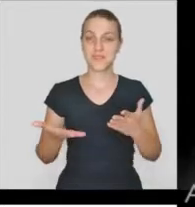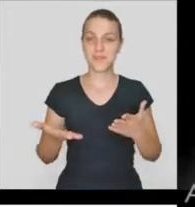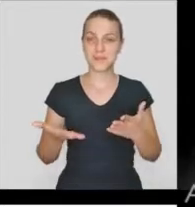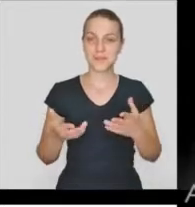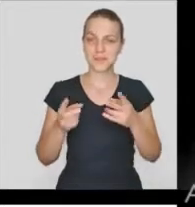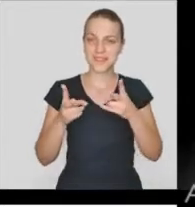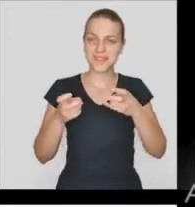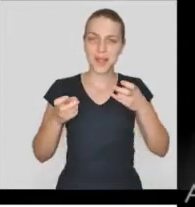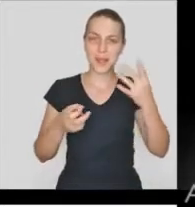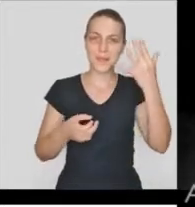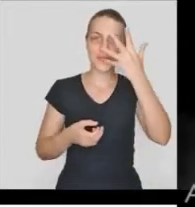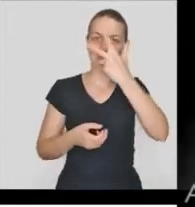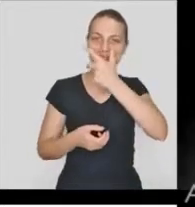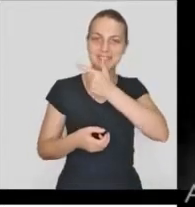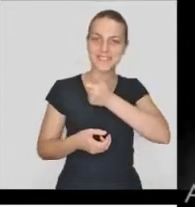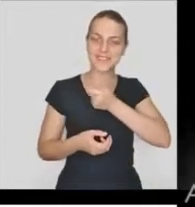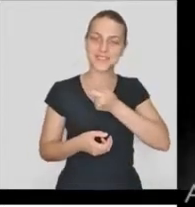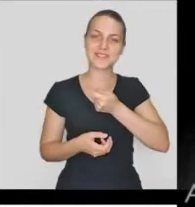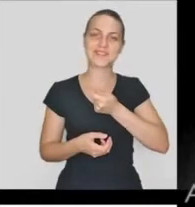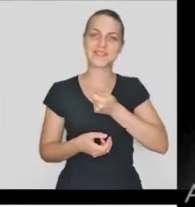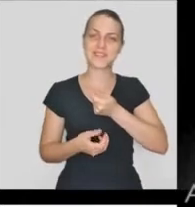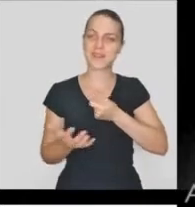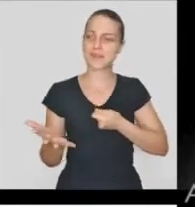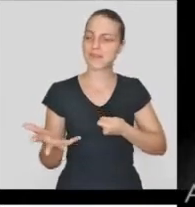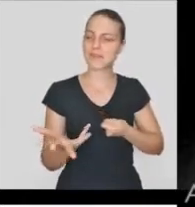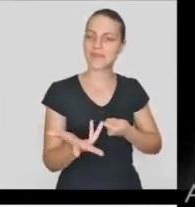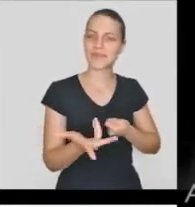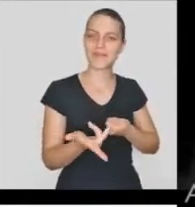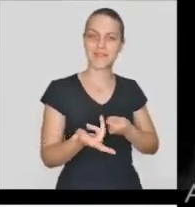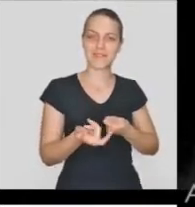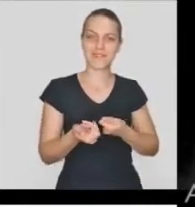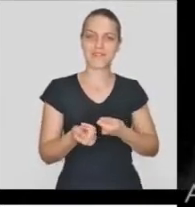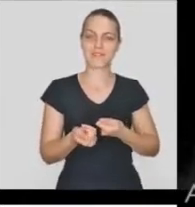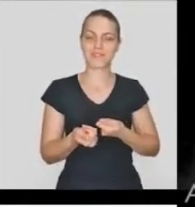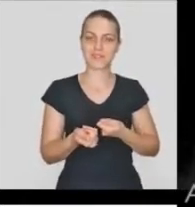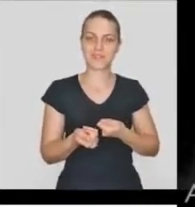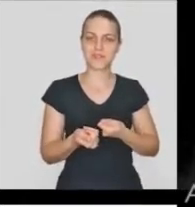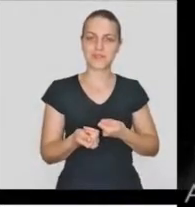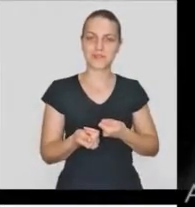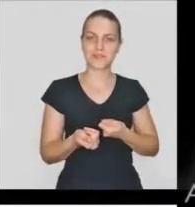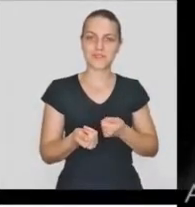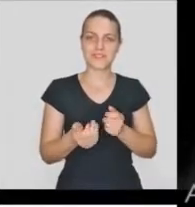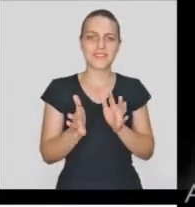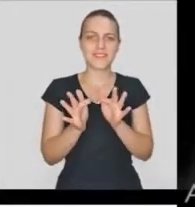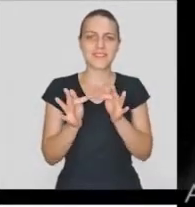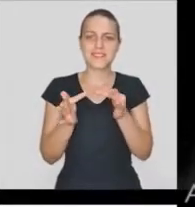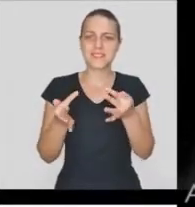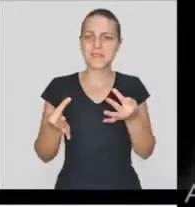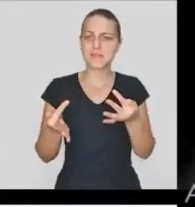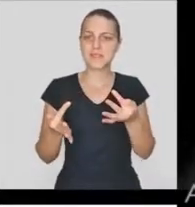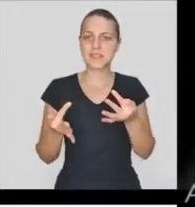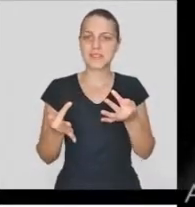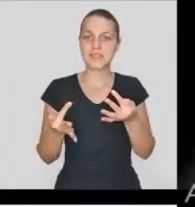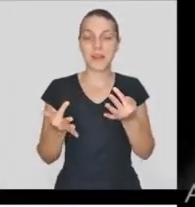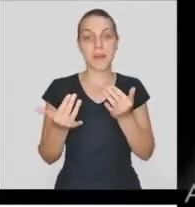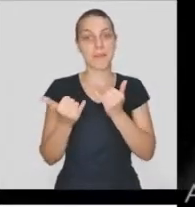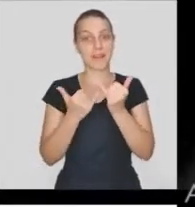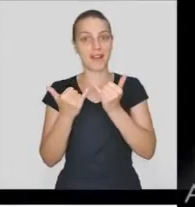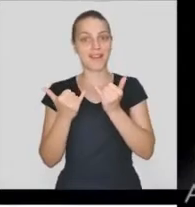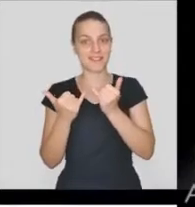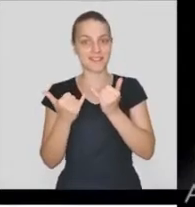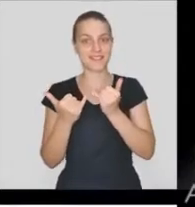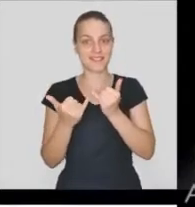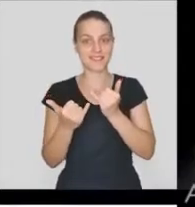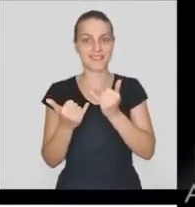Não é extraordinário? Não é extraordinário? Com tão simples, né? Aparentemente